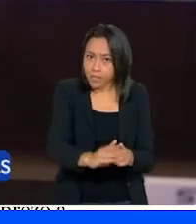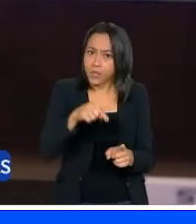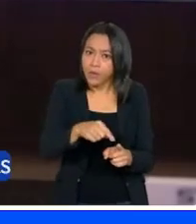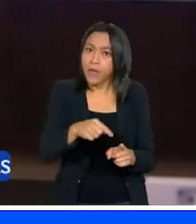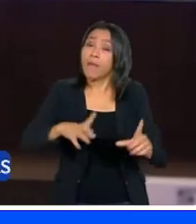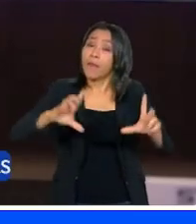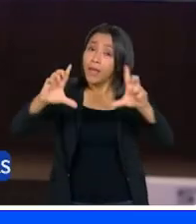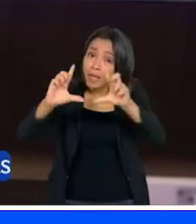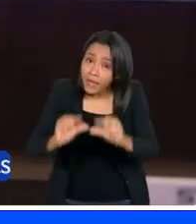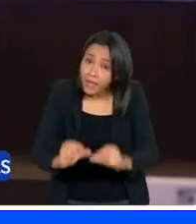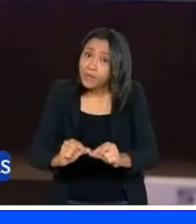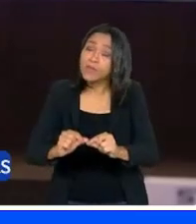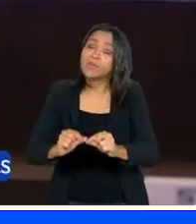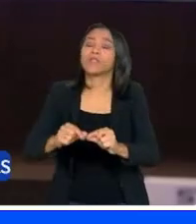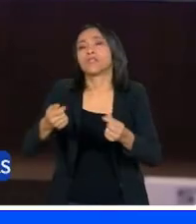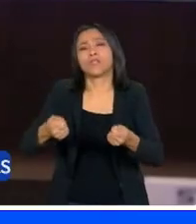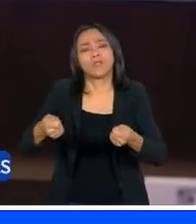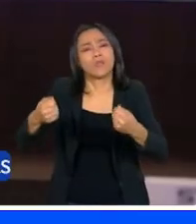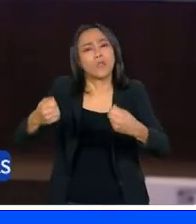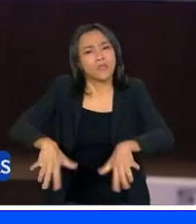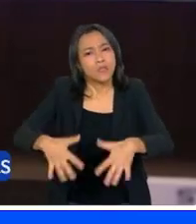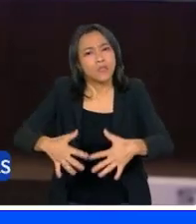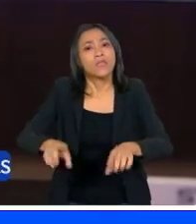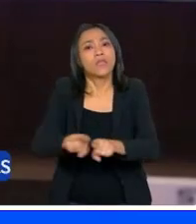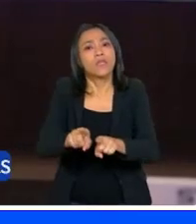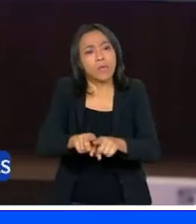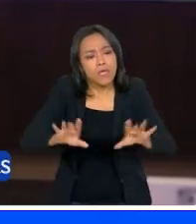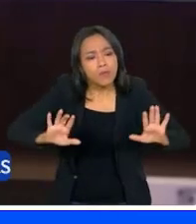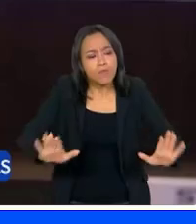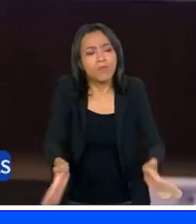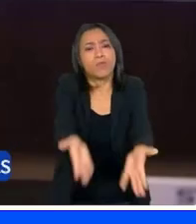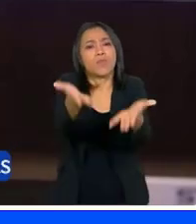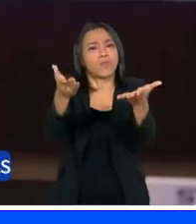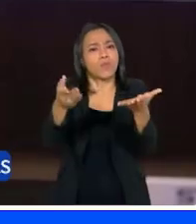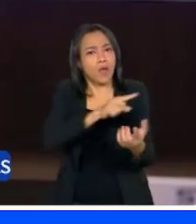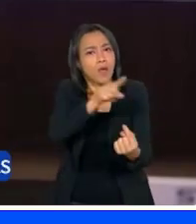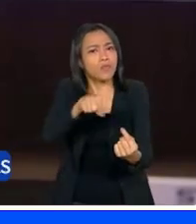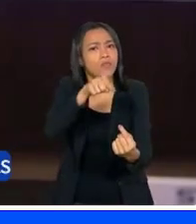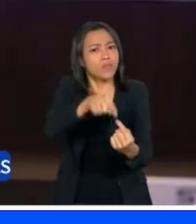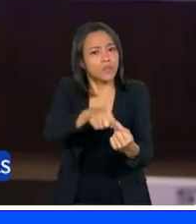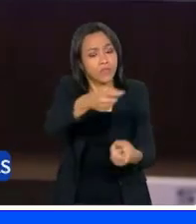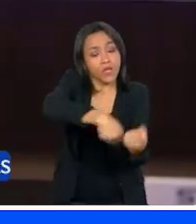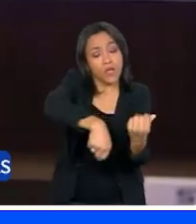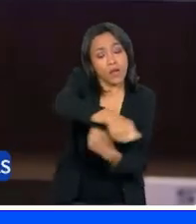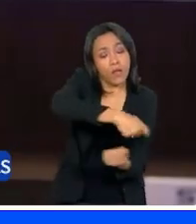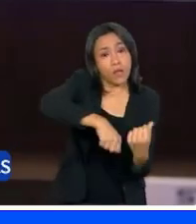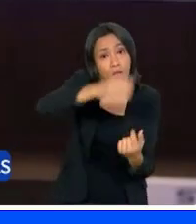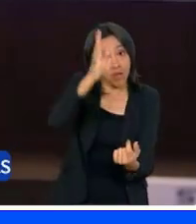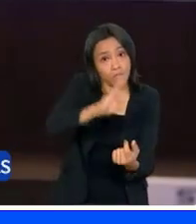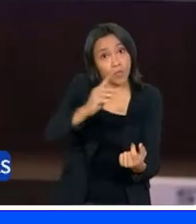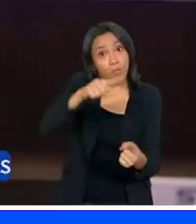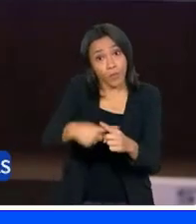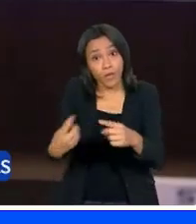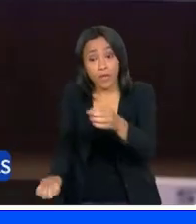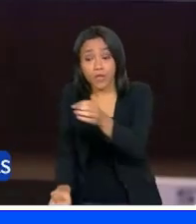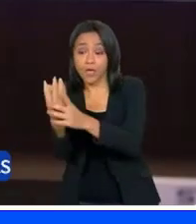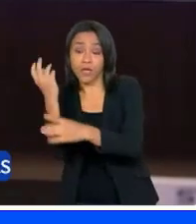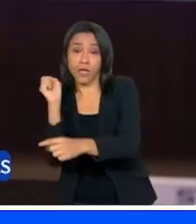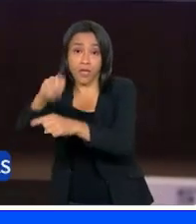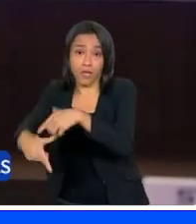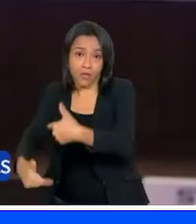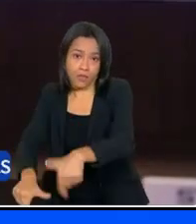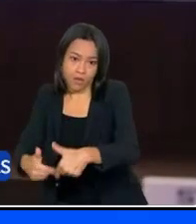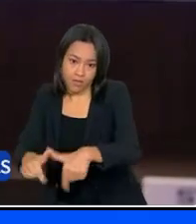custo, quanto ajuda a impulsionar a economia brasileira para frente. A economia cresce, gera emprego, e